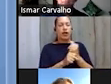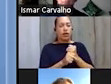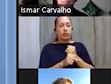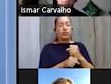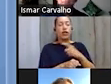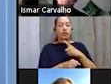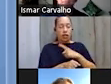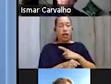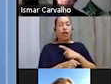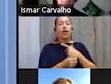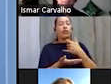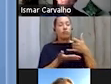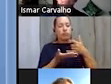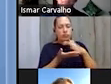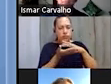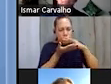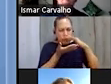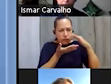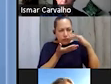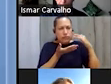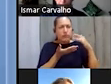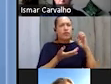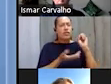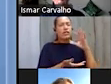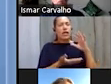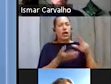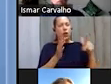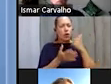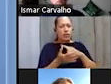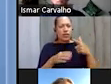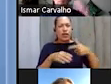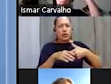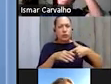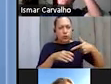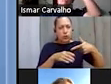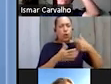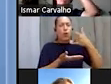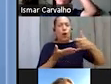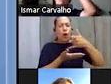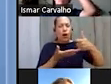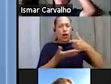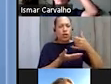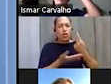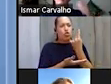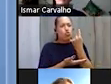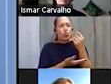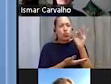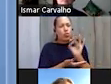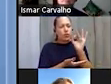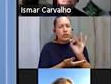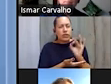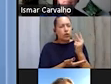cheiro. Se você extrair o óleo essencial, você consegue extrair o óleo essencial dela, às vezes 1%, 2% de óleo